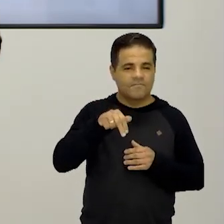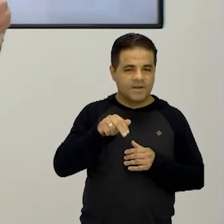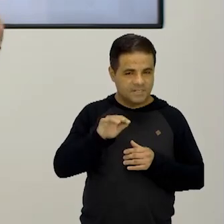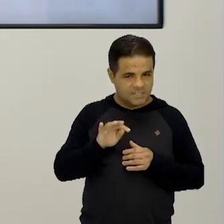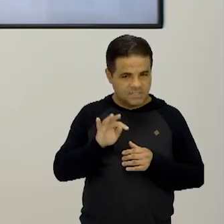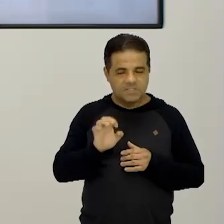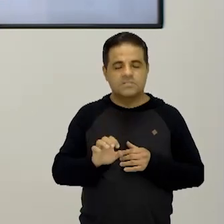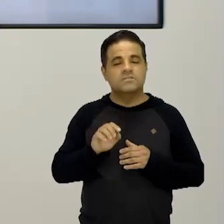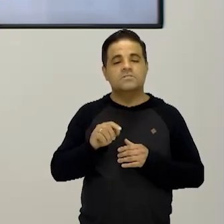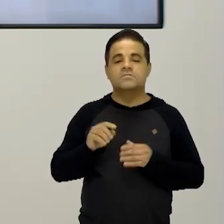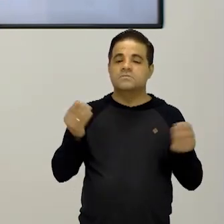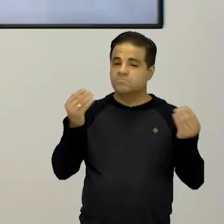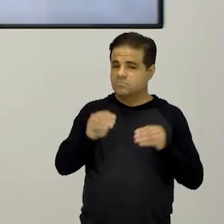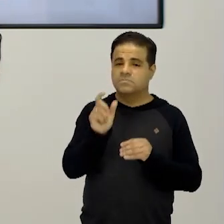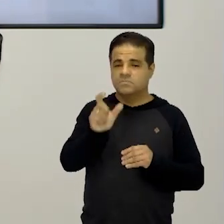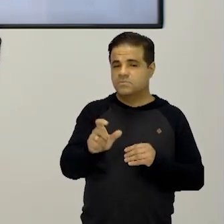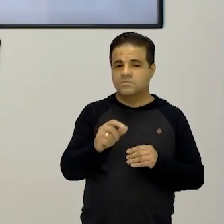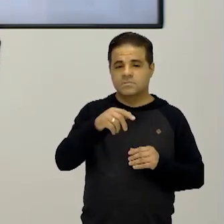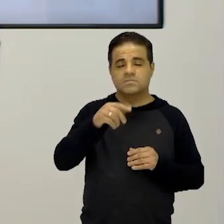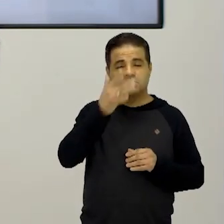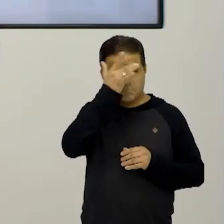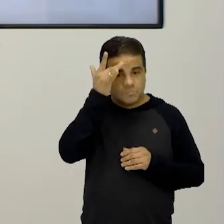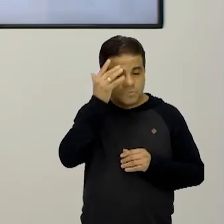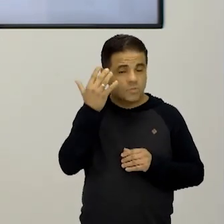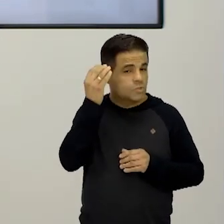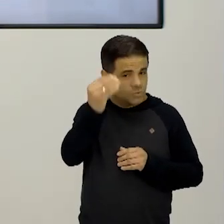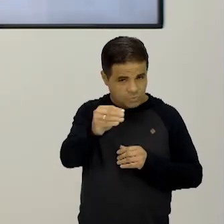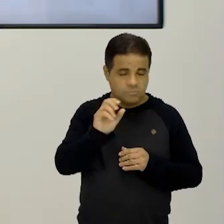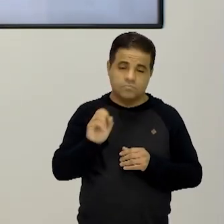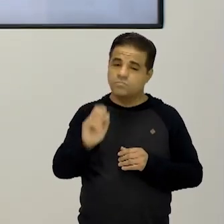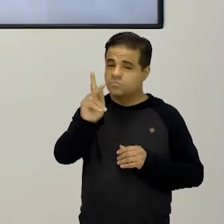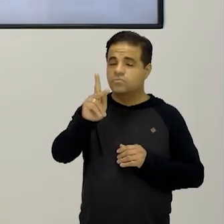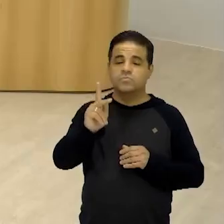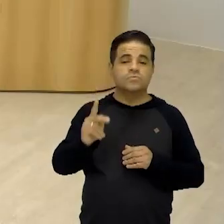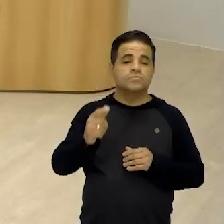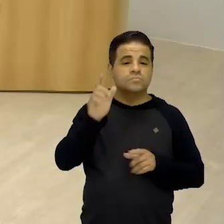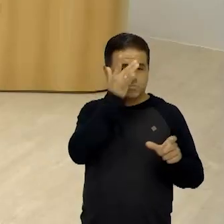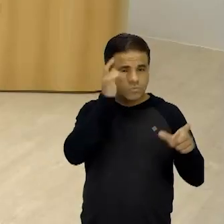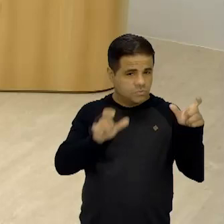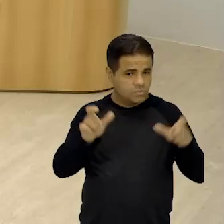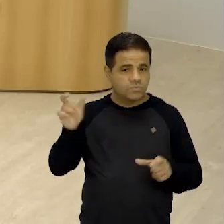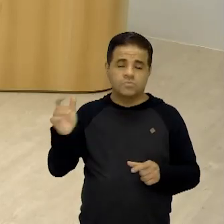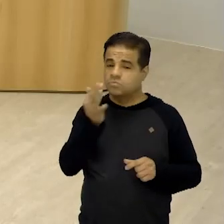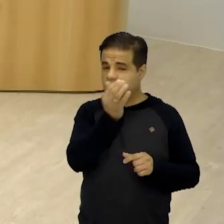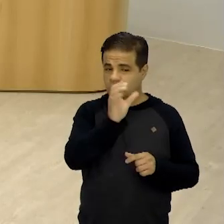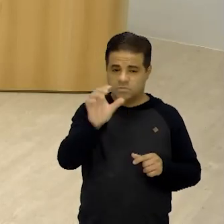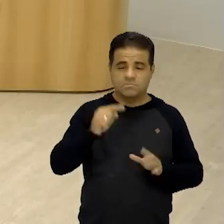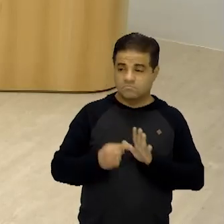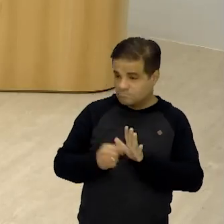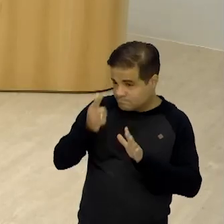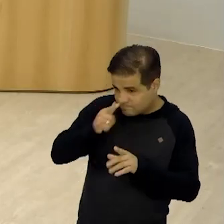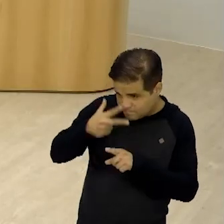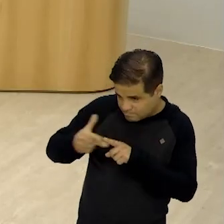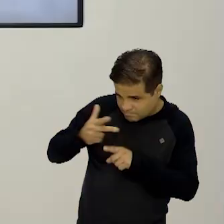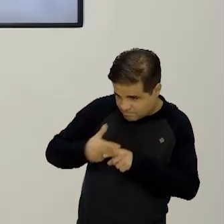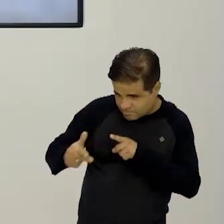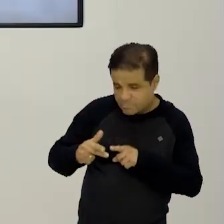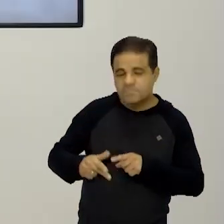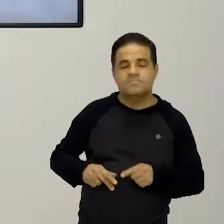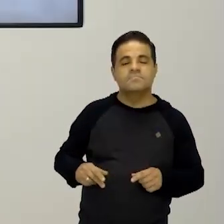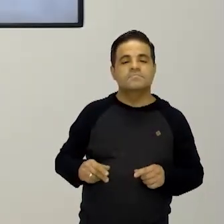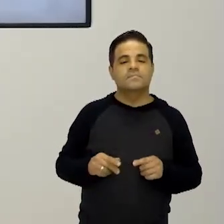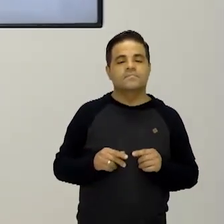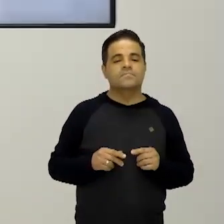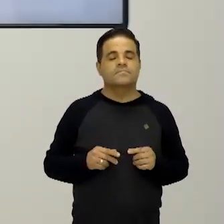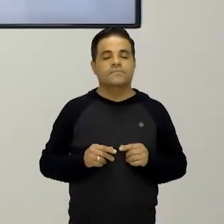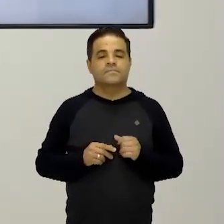people. Aí você coloca a palavra people na frente e fica ok. Então, os franceses, the French, é o que apareceu e está ganhando. That's it, yeah. Então, perfumes,